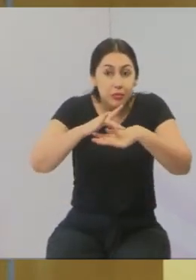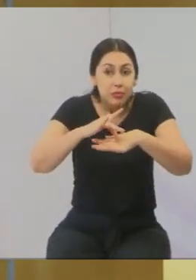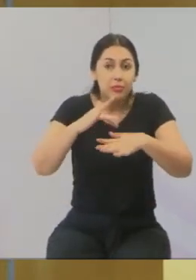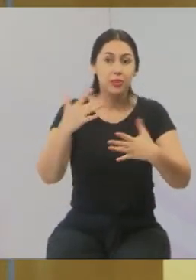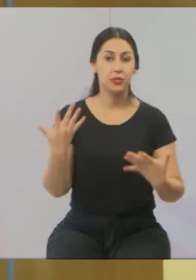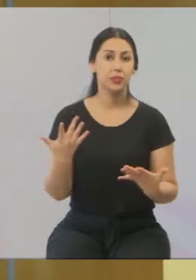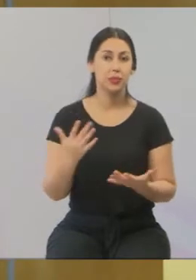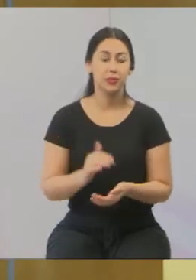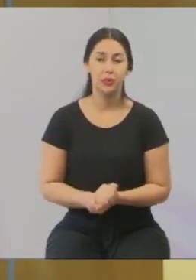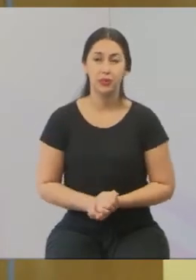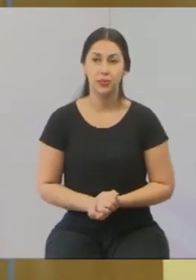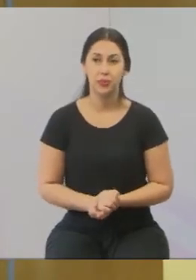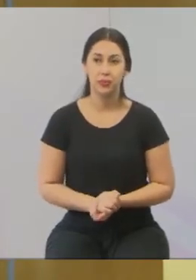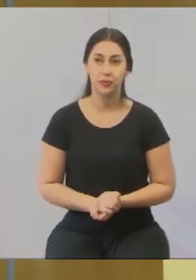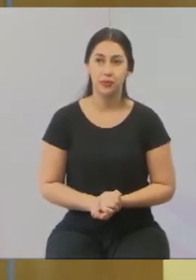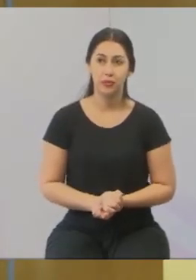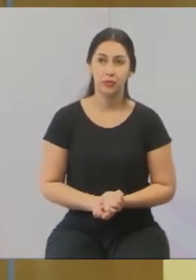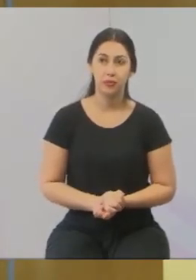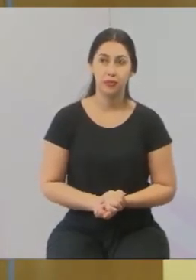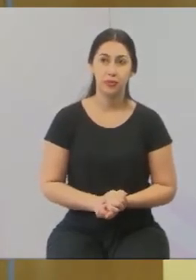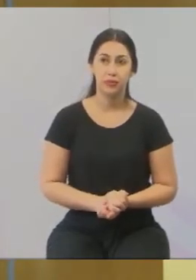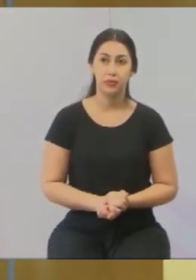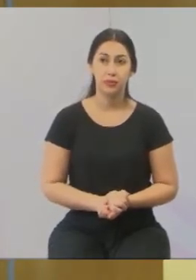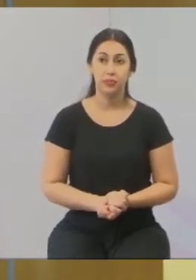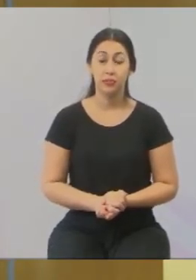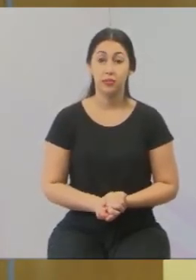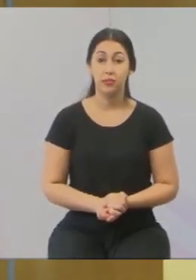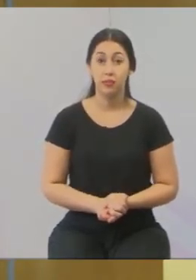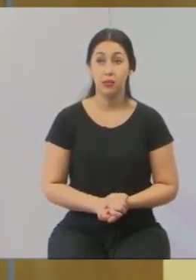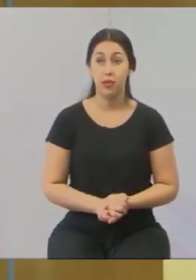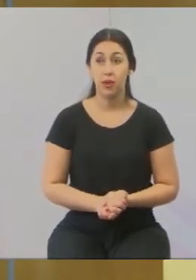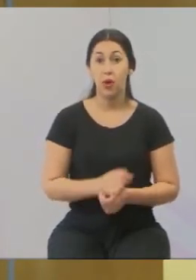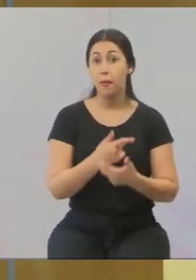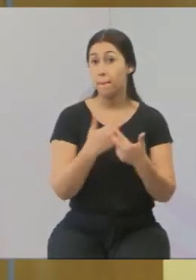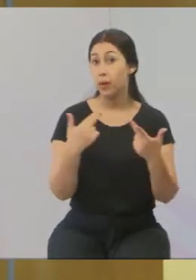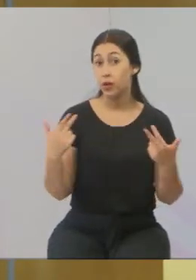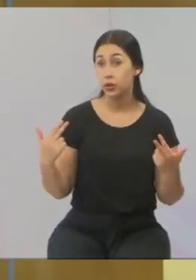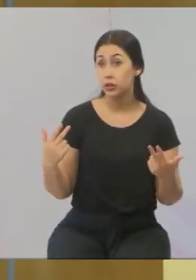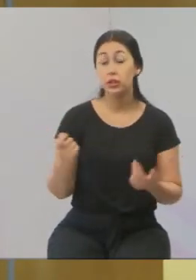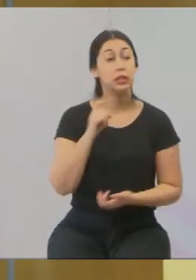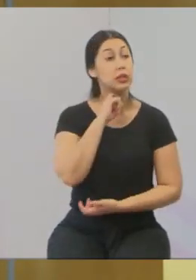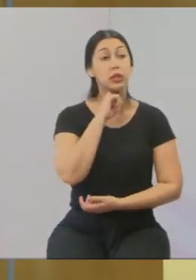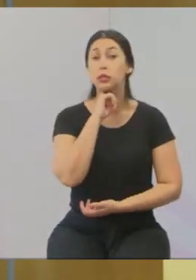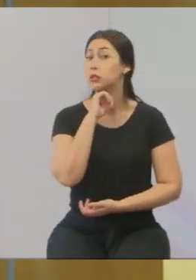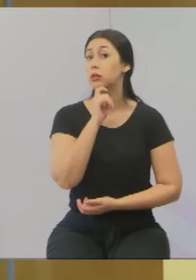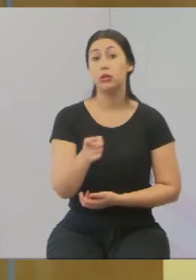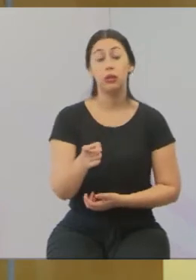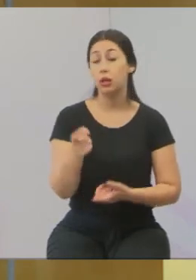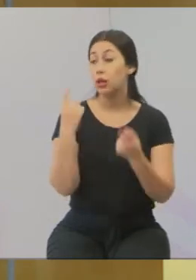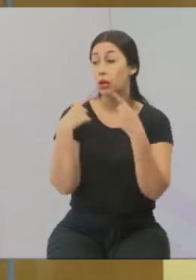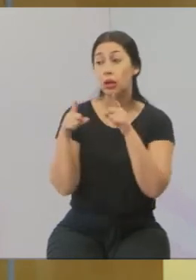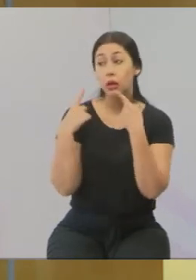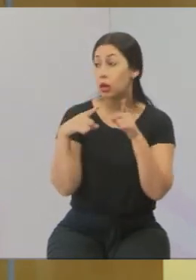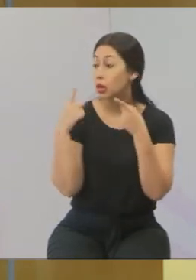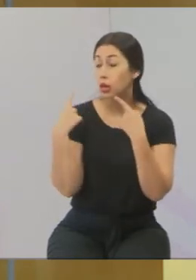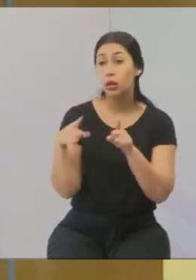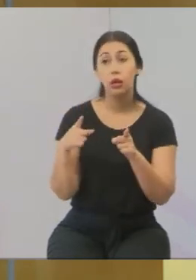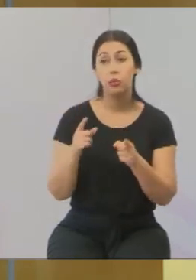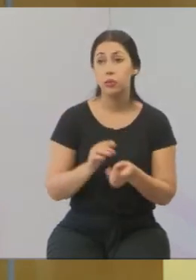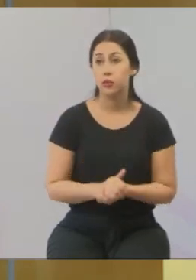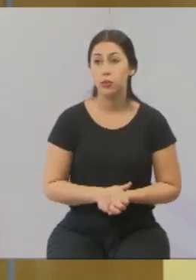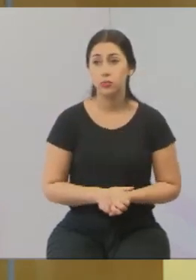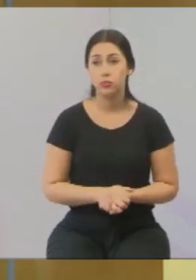Olha que absurdo que é isso. Quer dizer, uma coisa que não foi contestada por um órgão, ainda que seja um órgão de